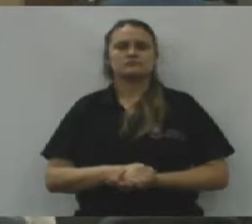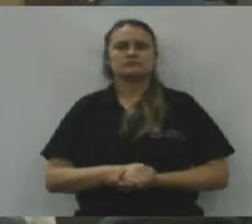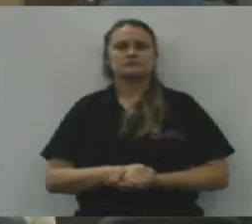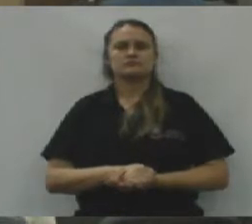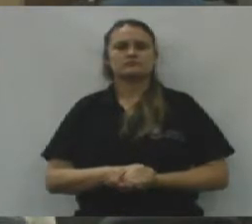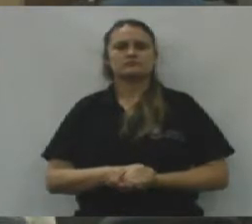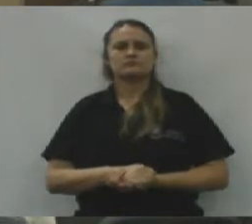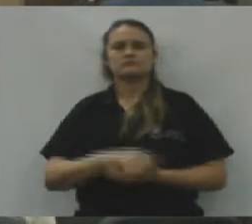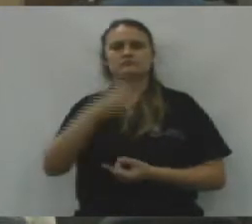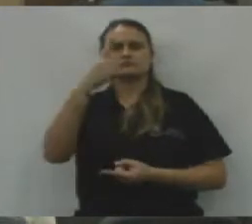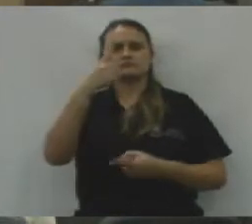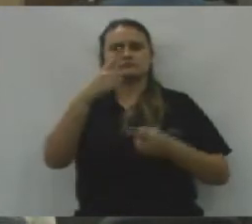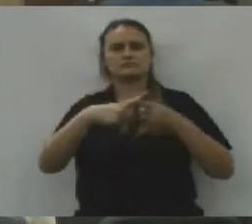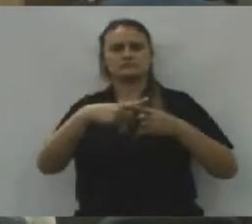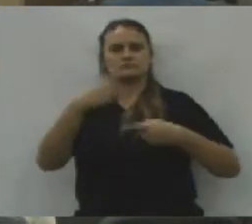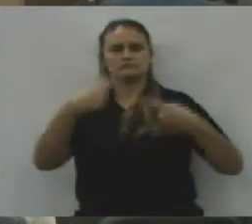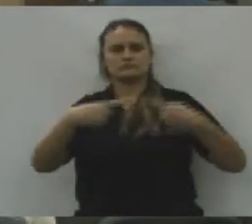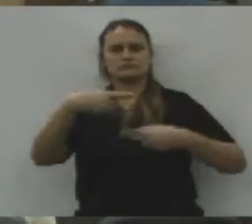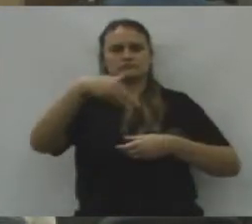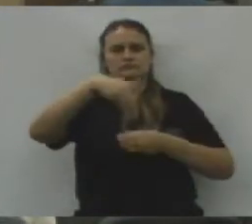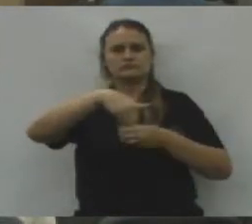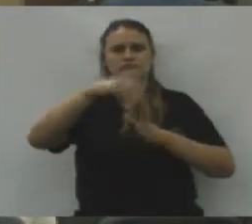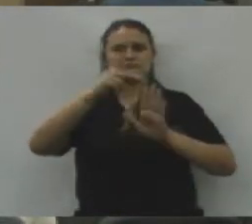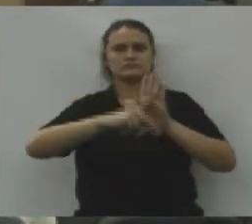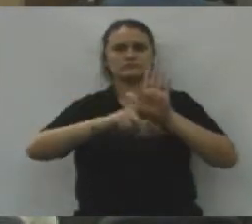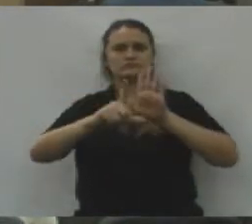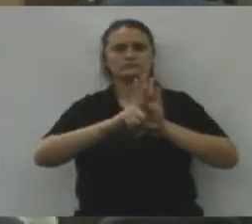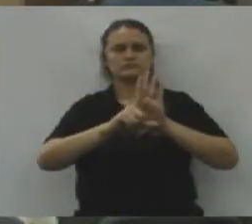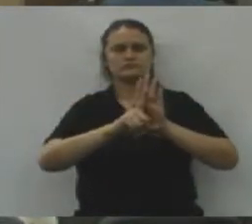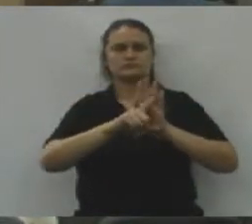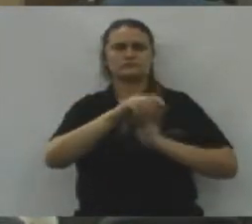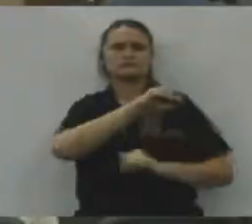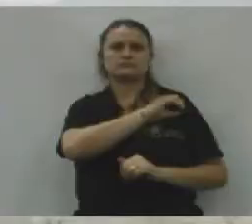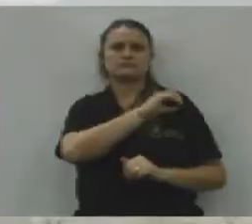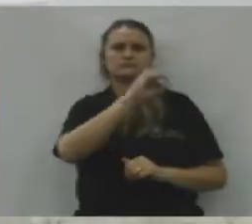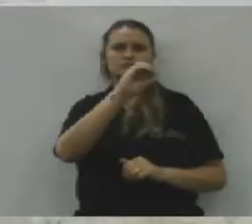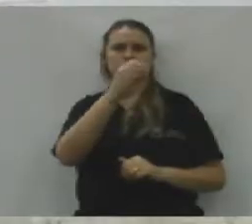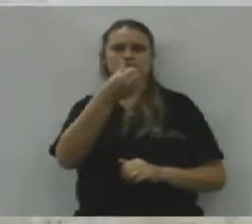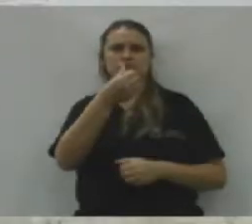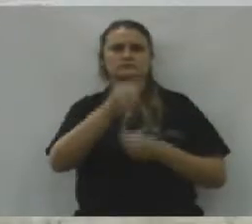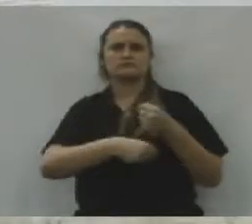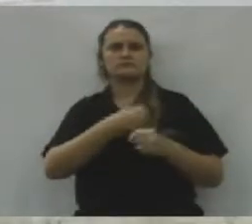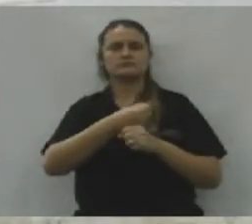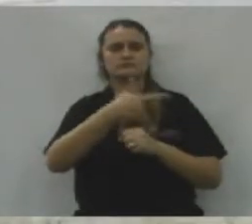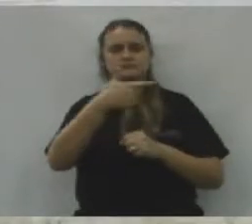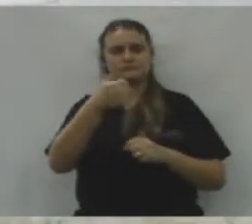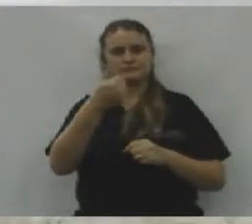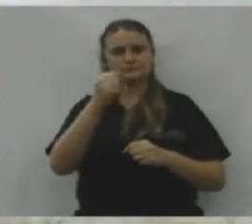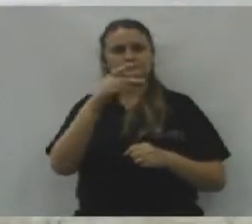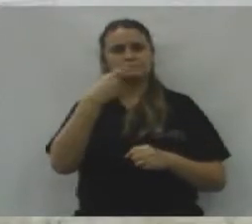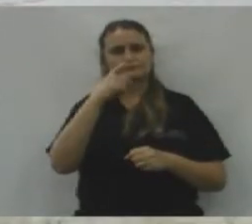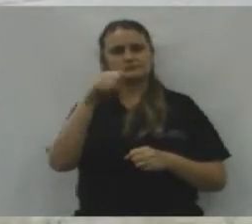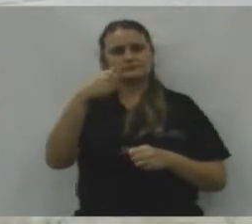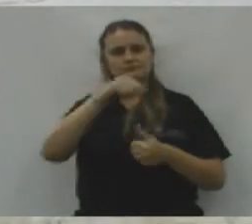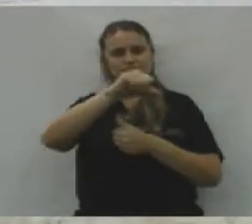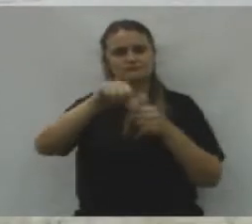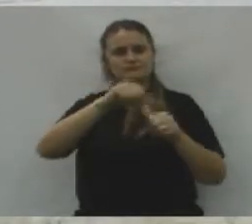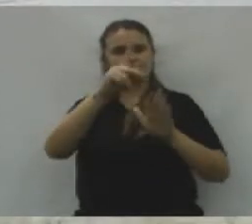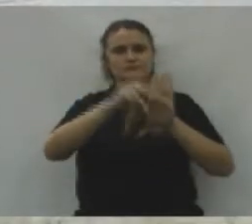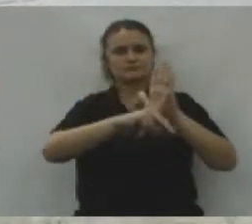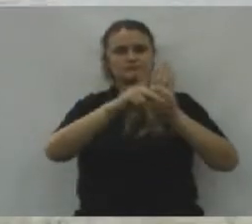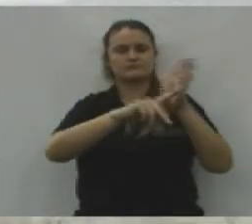Em turno único, a votação do projeto de lei ordinária do número 6/2018 dispõe sobre a alteração do